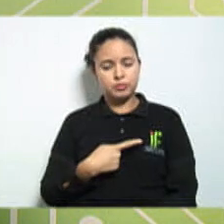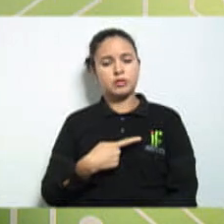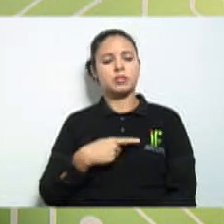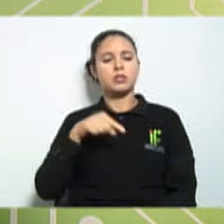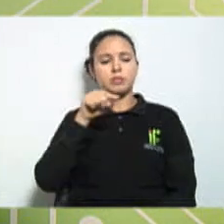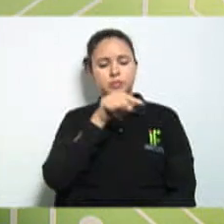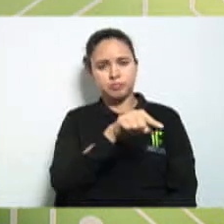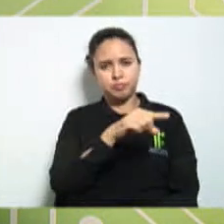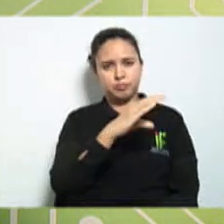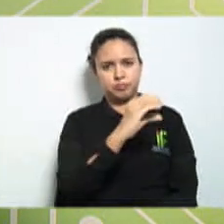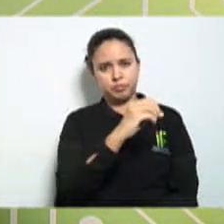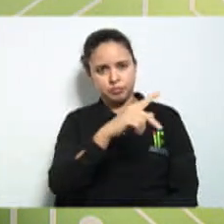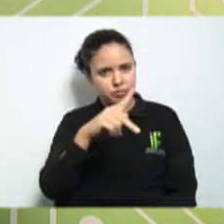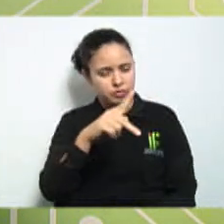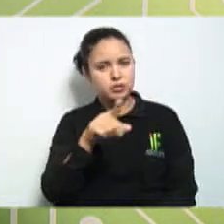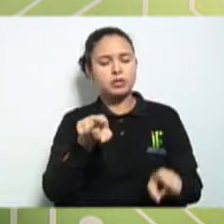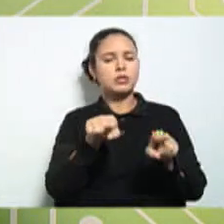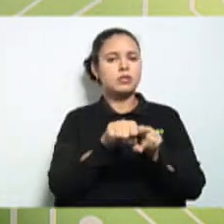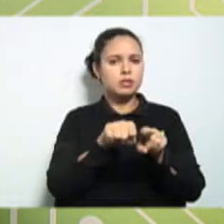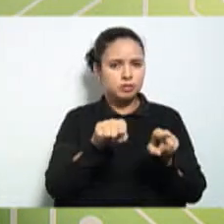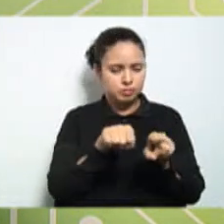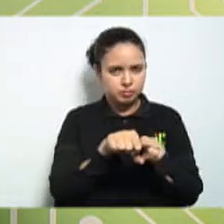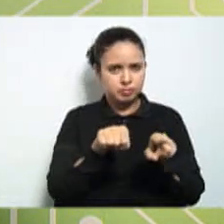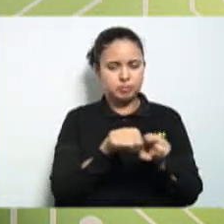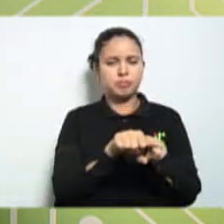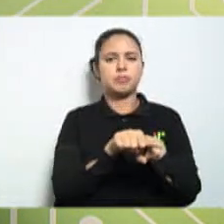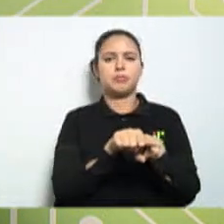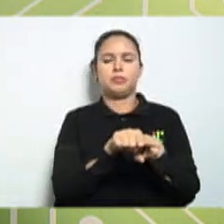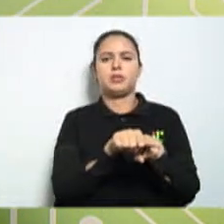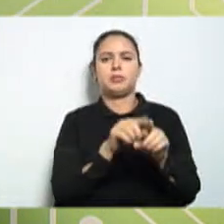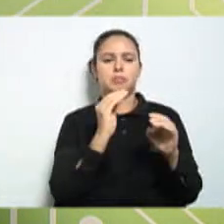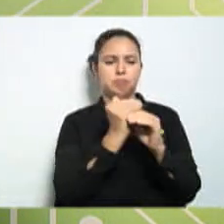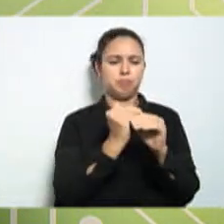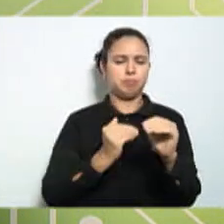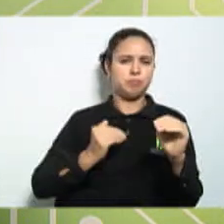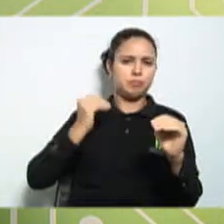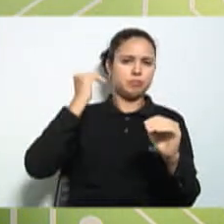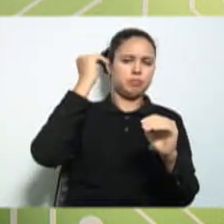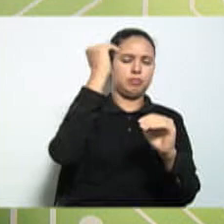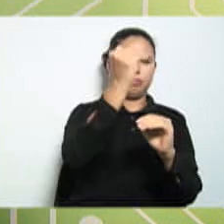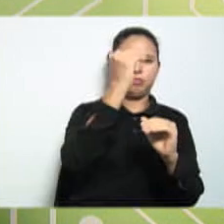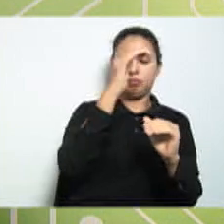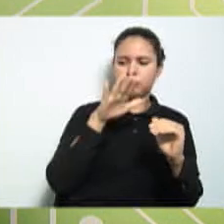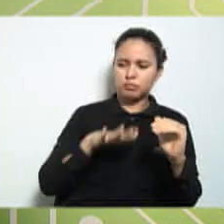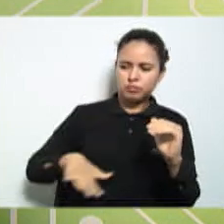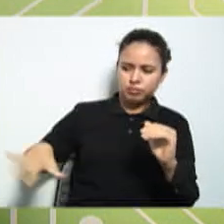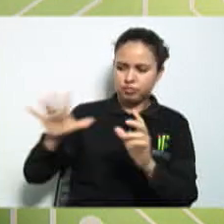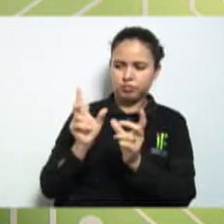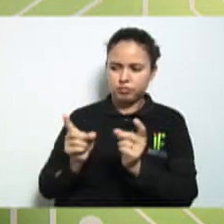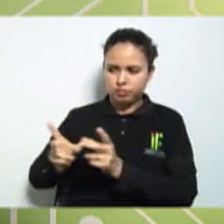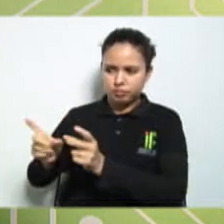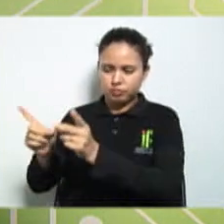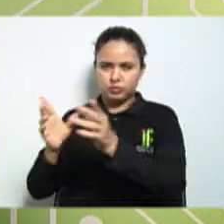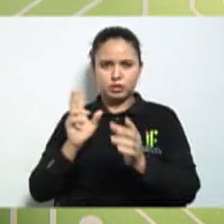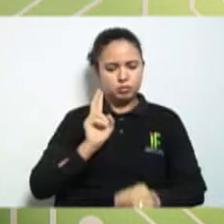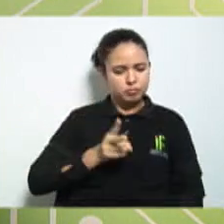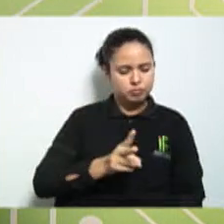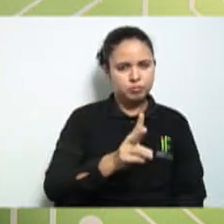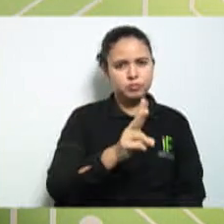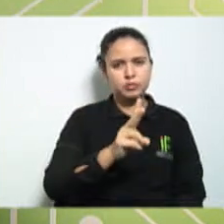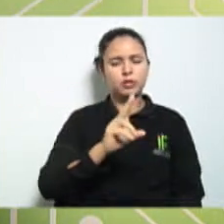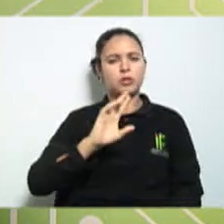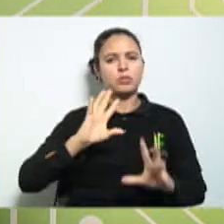para que ela consiga se sobressair no mercado e manter a sua continuidade, todos aqueles fatos